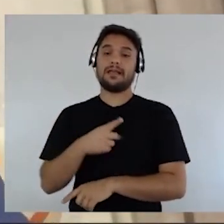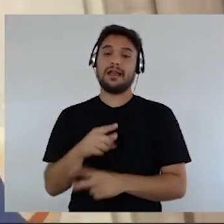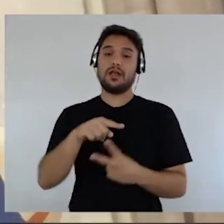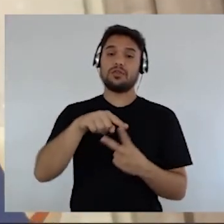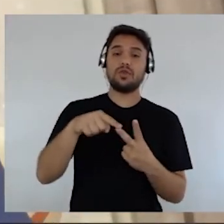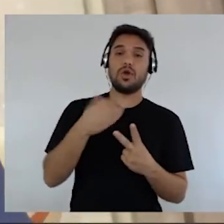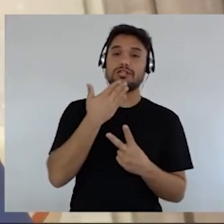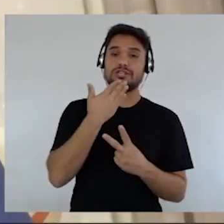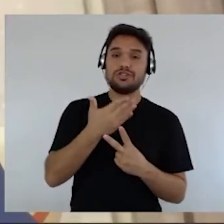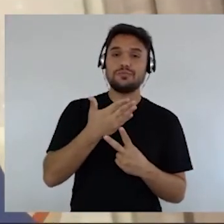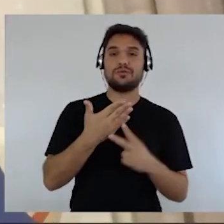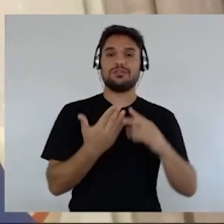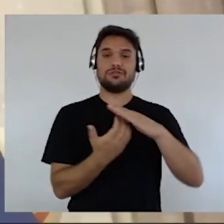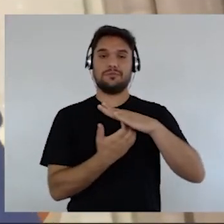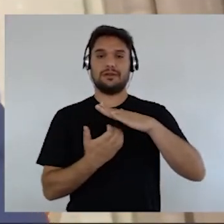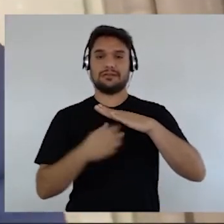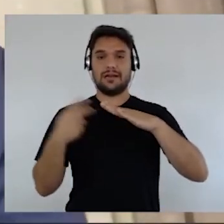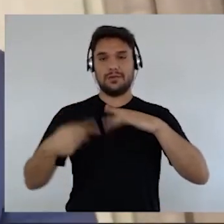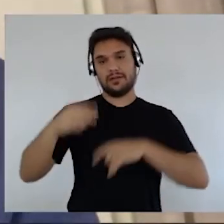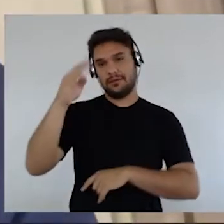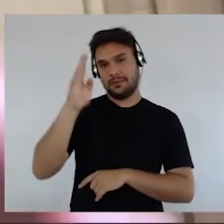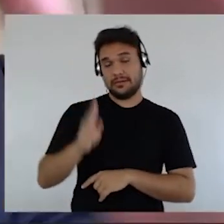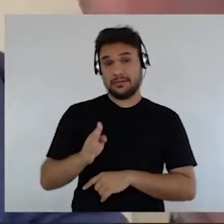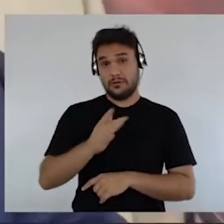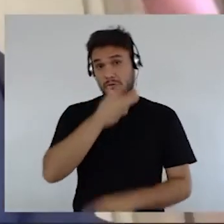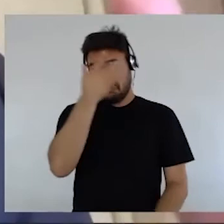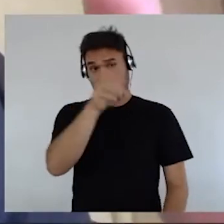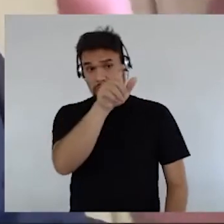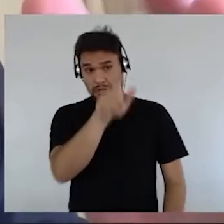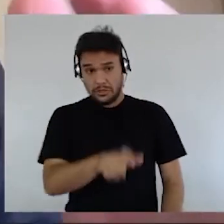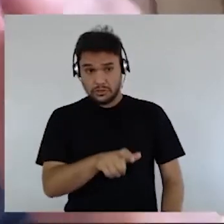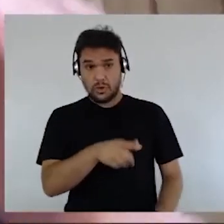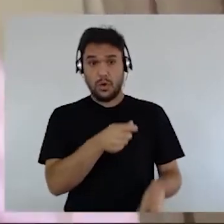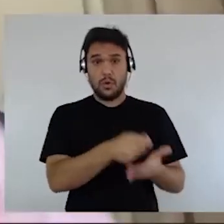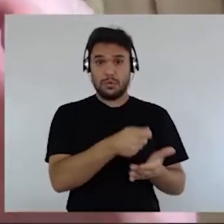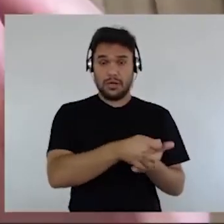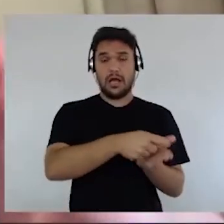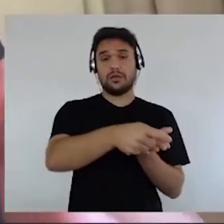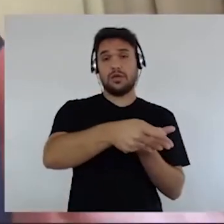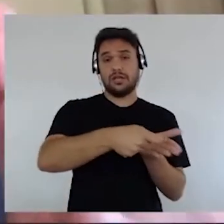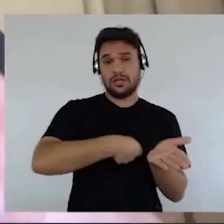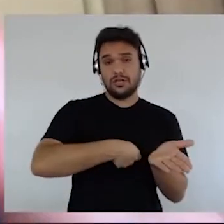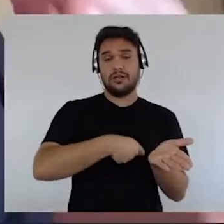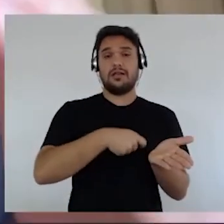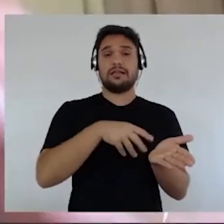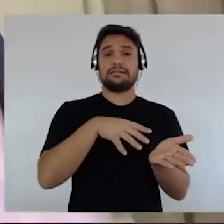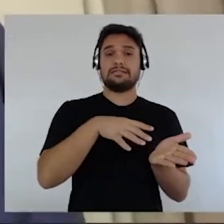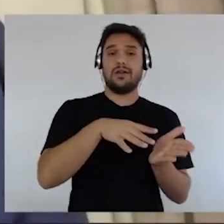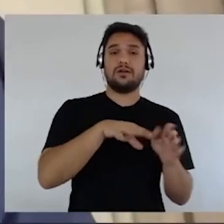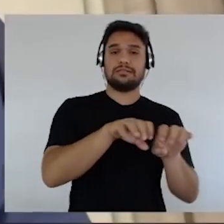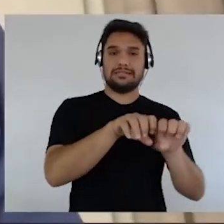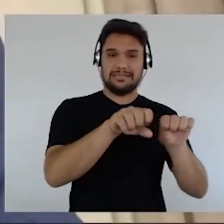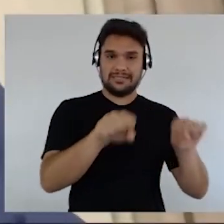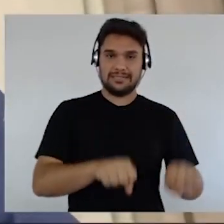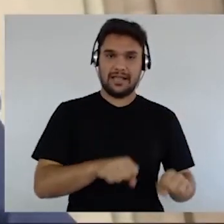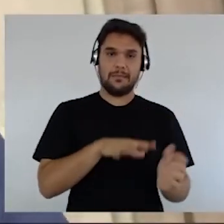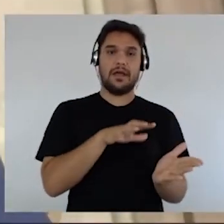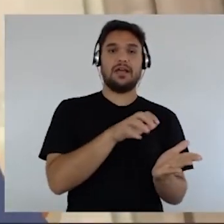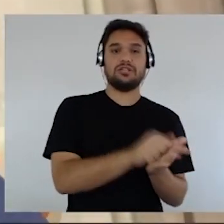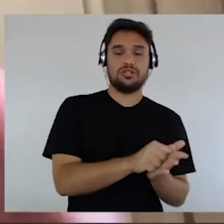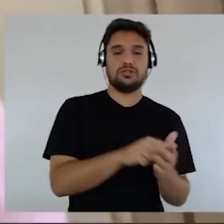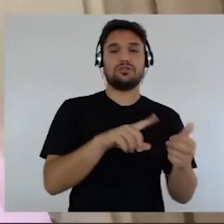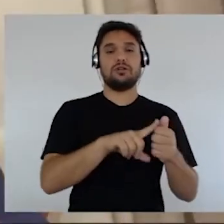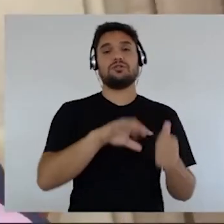de empresários no Brasil. Os sujeitos a registro, como consta expressamente da parte final do